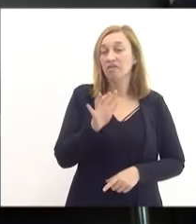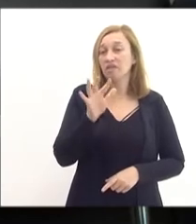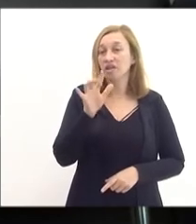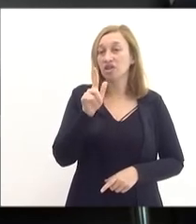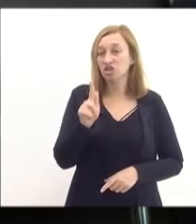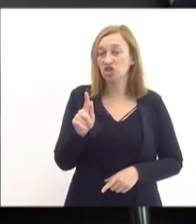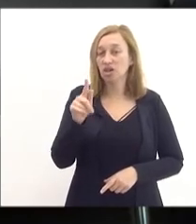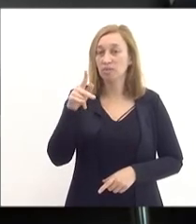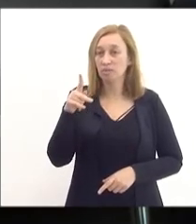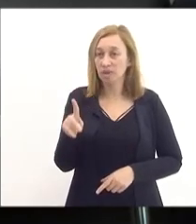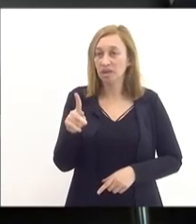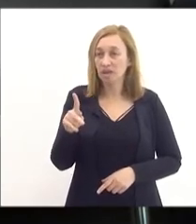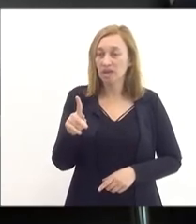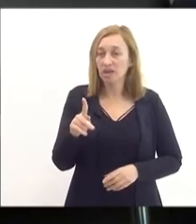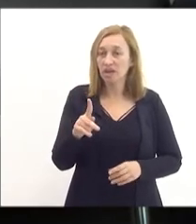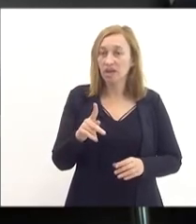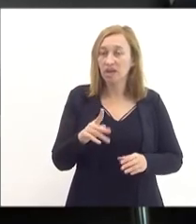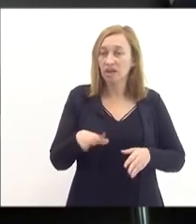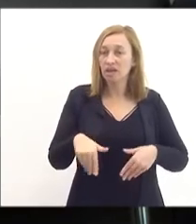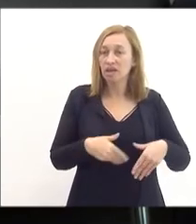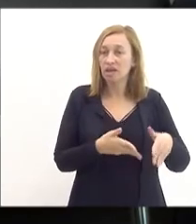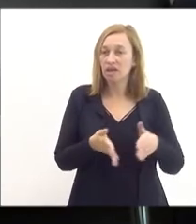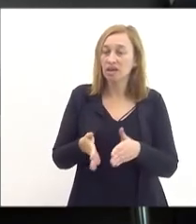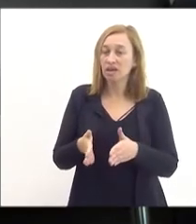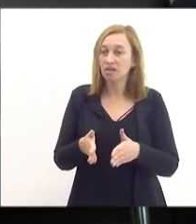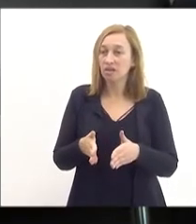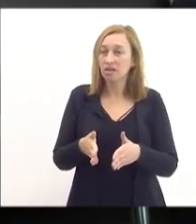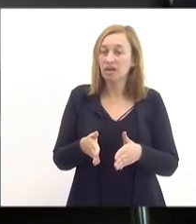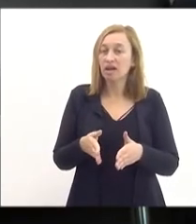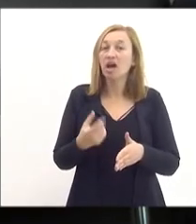destinado a garantir